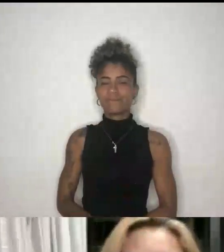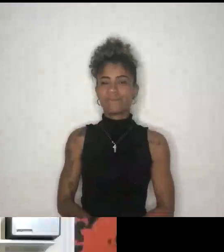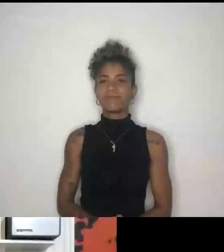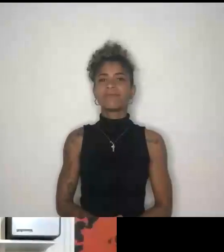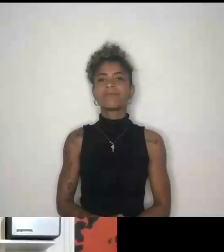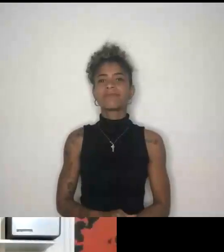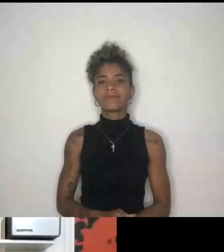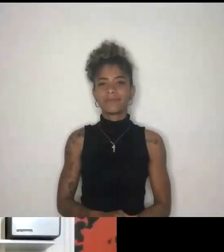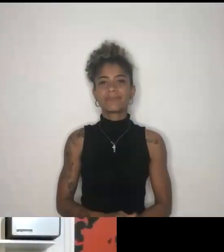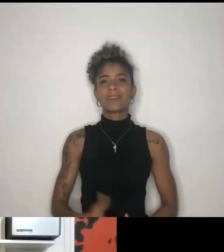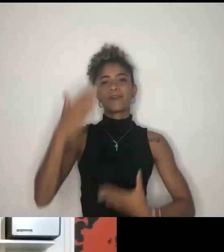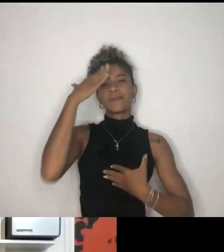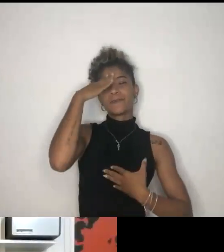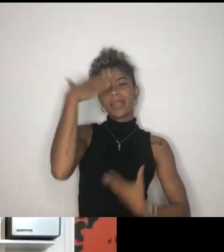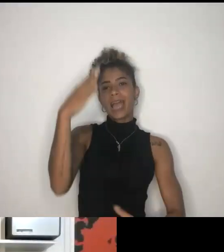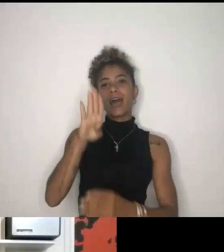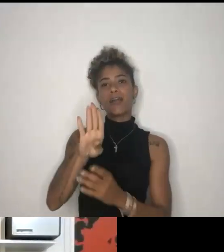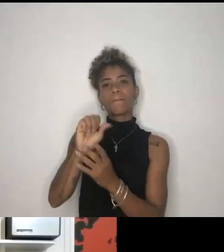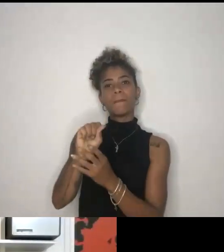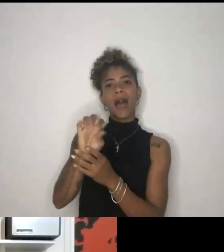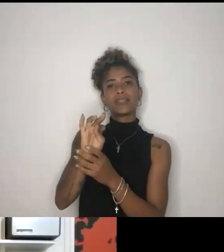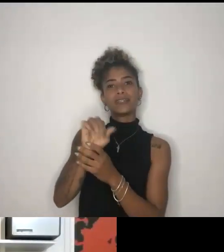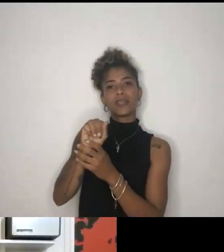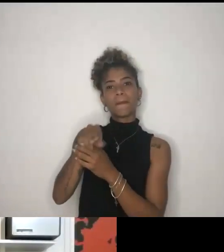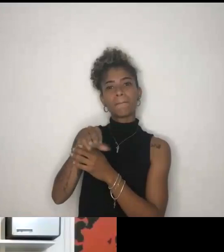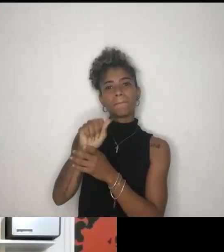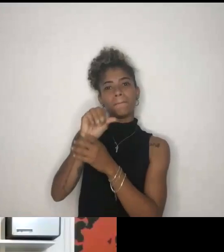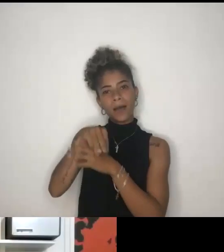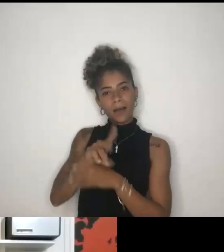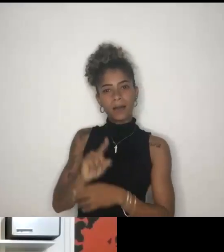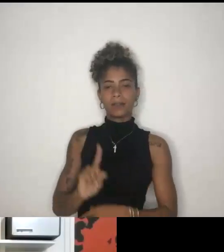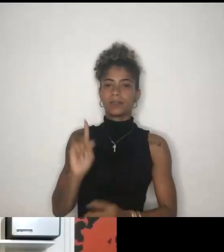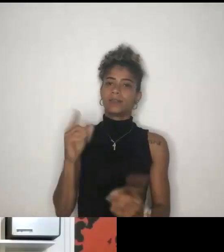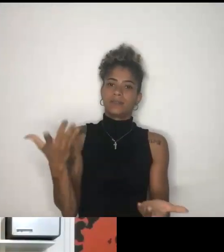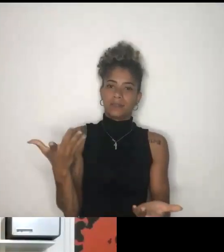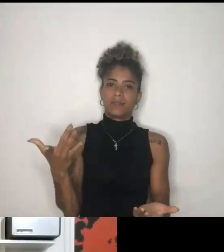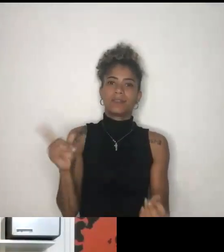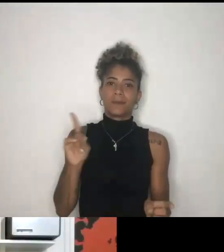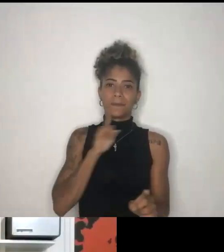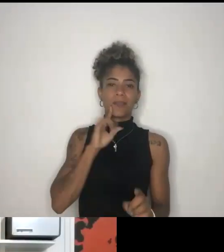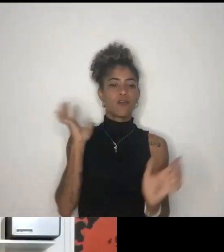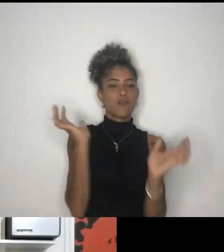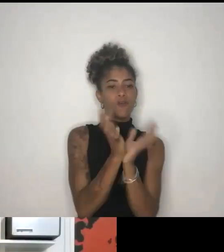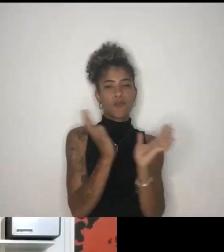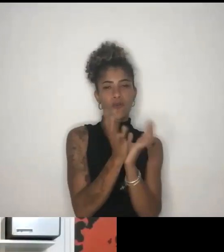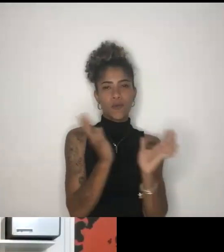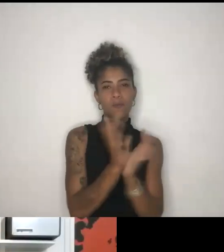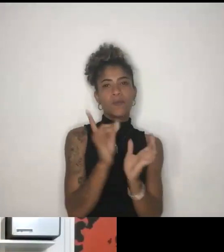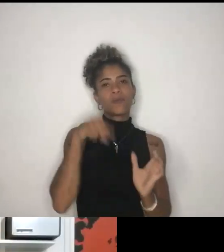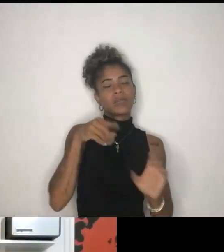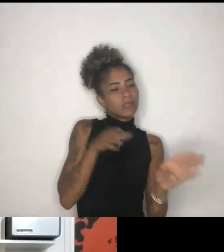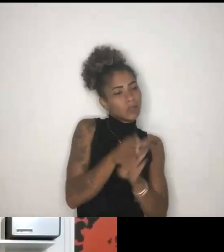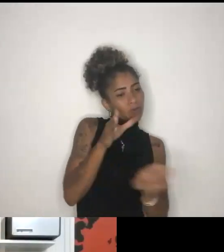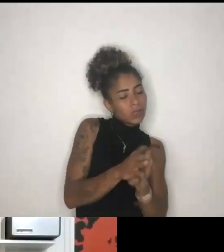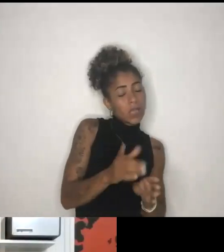Obrigado Batman Obrigado até mandei no nosso grupo agora que o seu conselho de ontem me